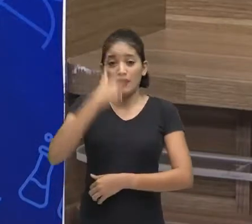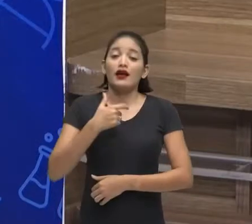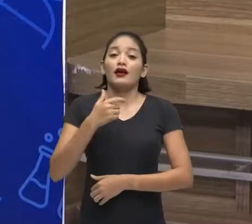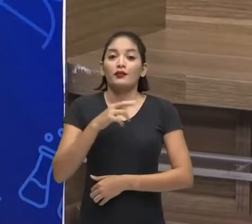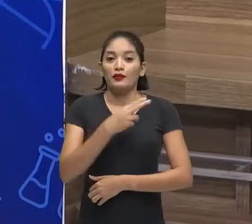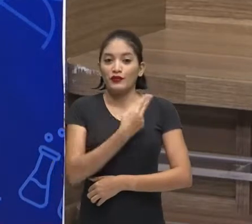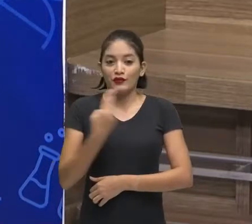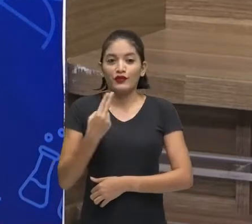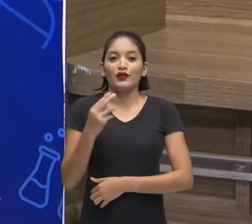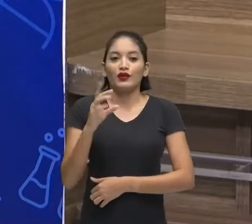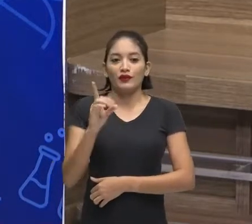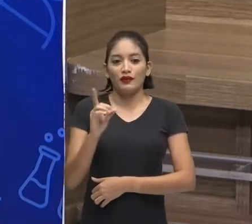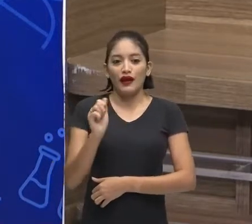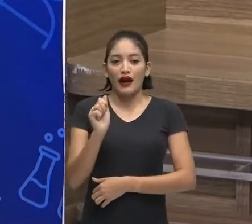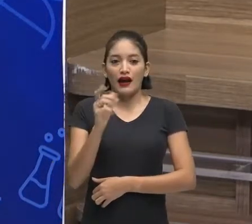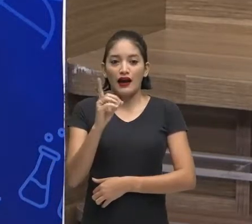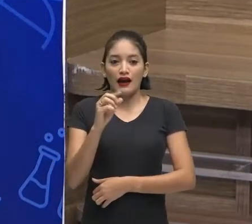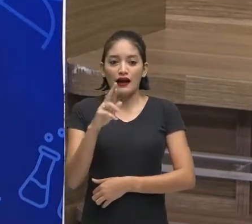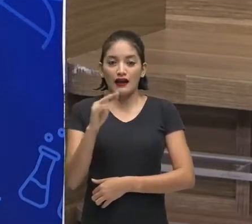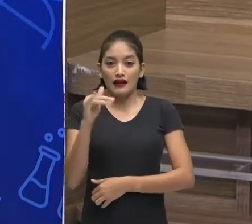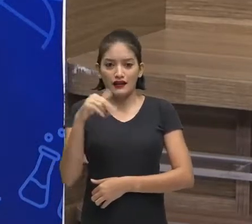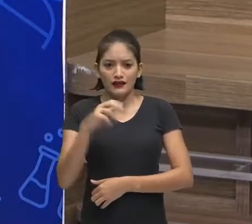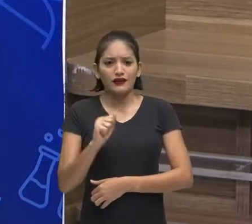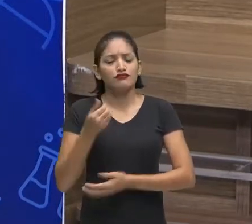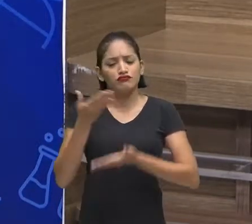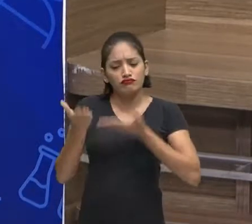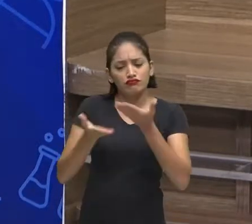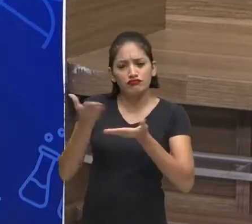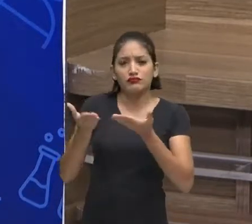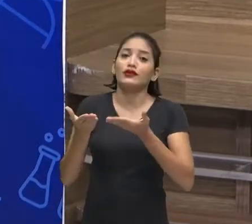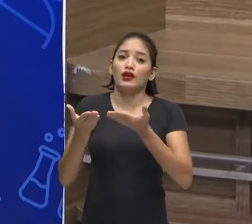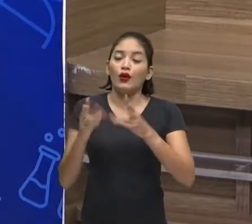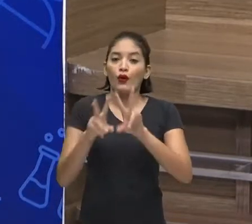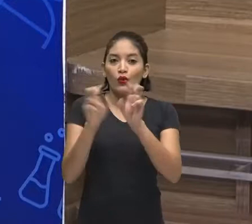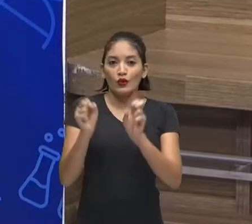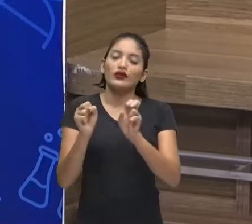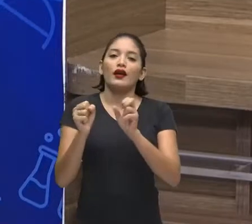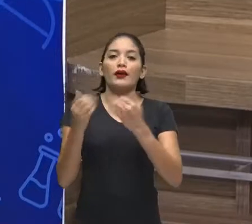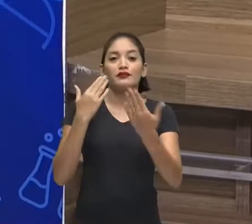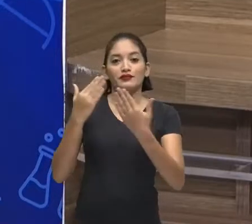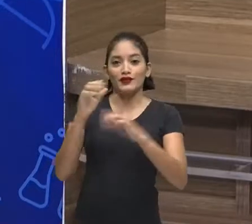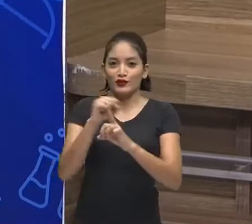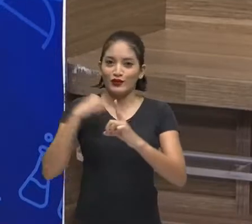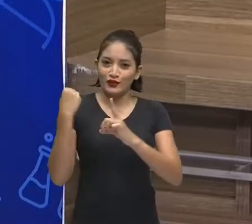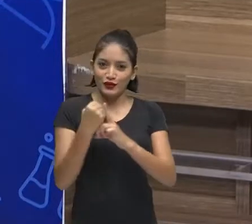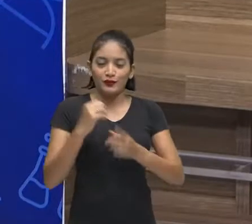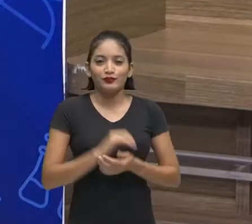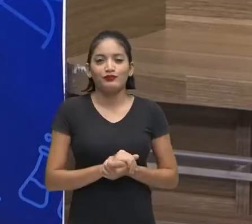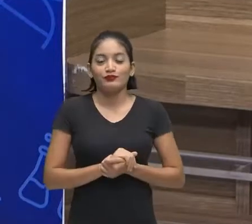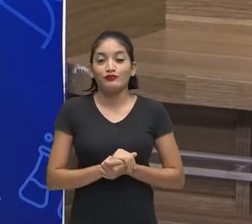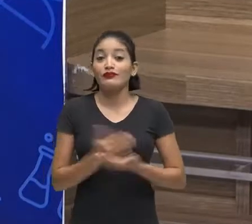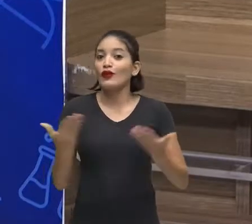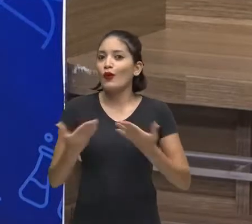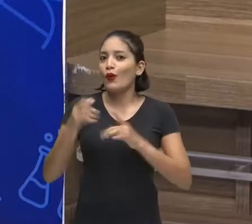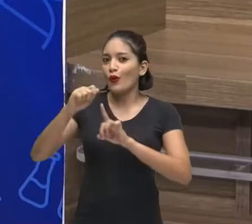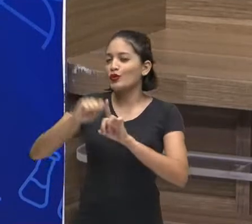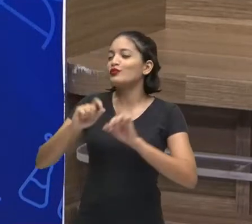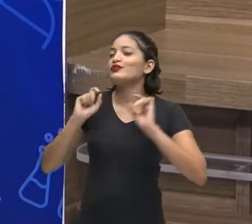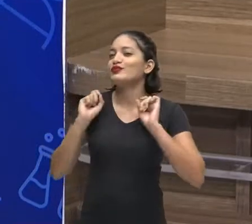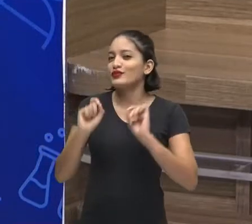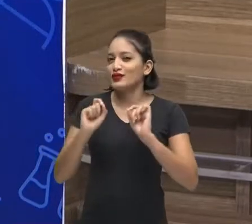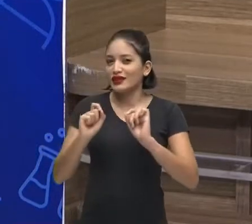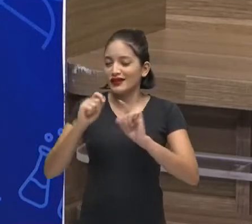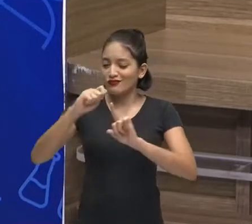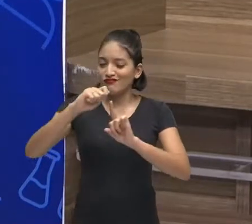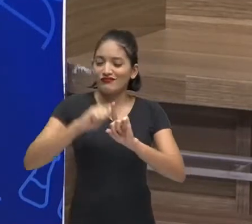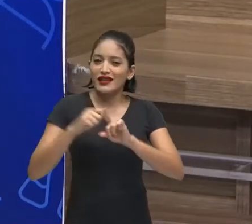Magalhães, estou na coordenação de atenção à saúde psicossocial. E hoje, esse mês, na realidade, mês